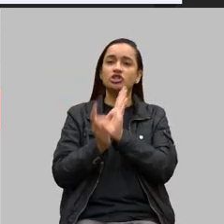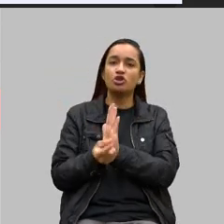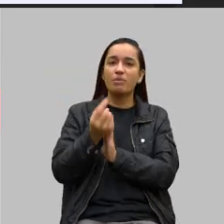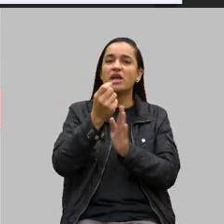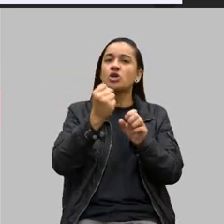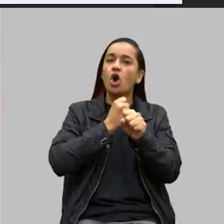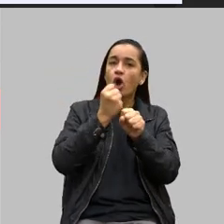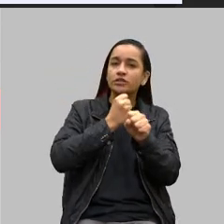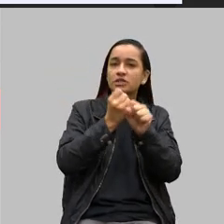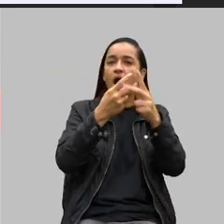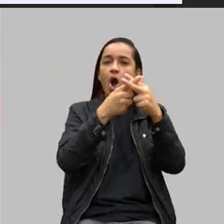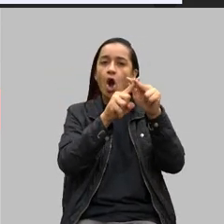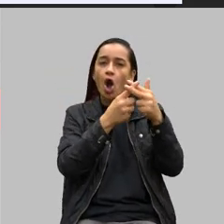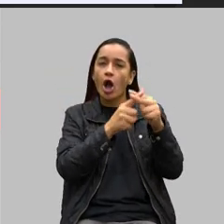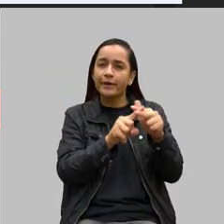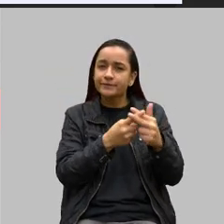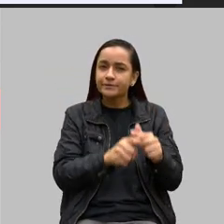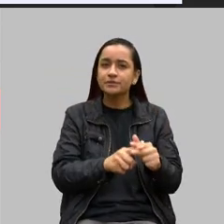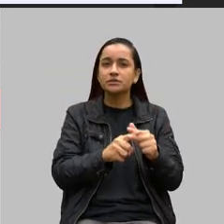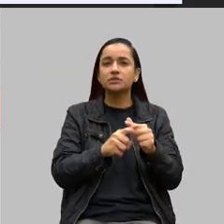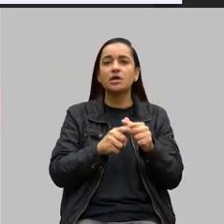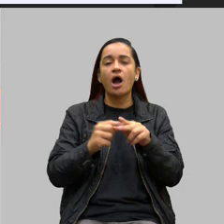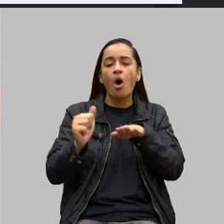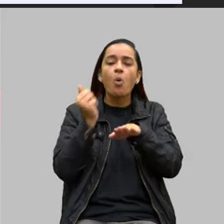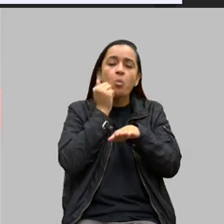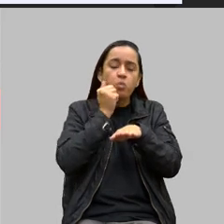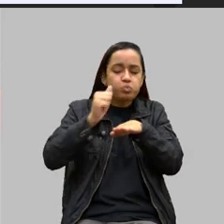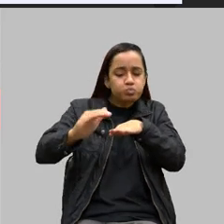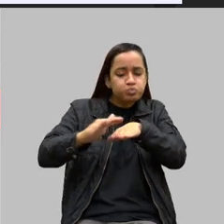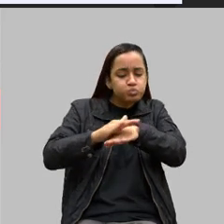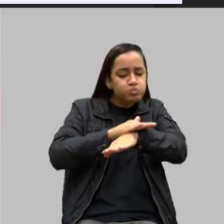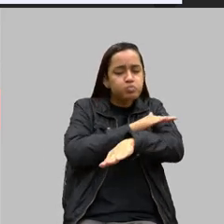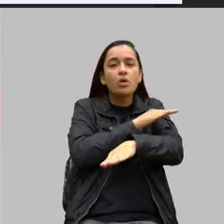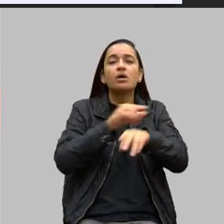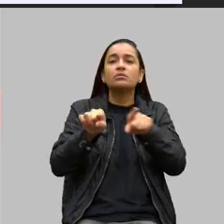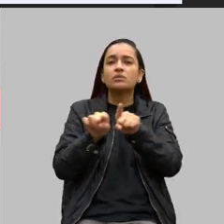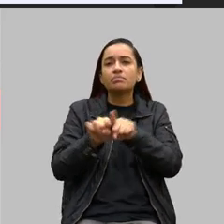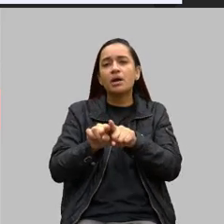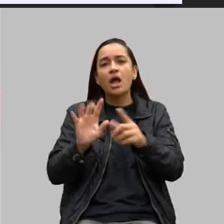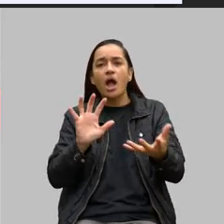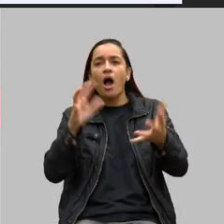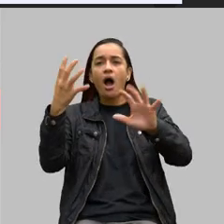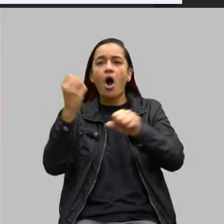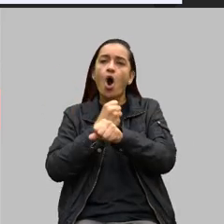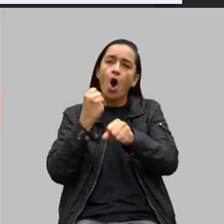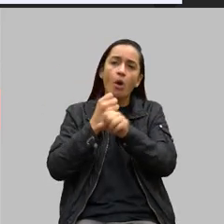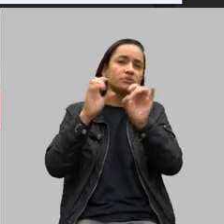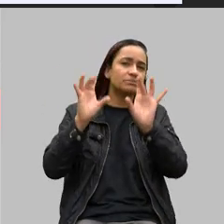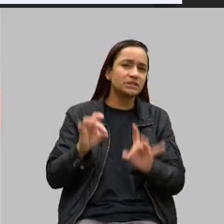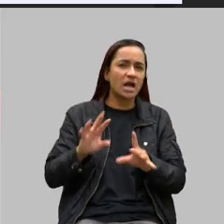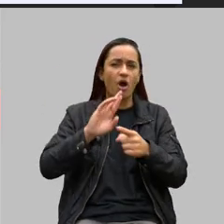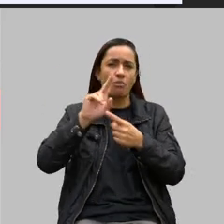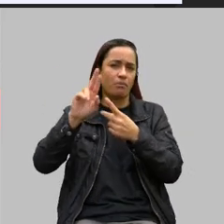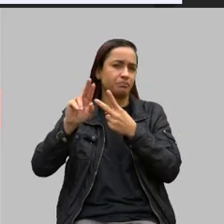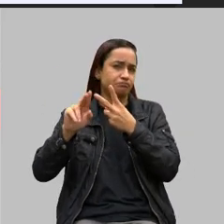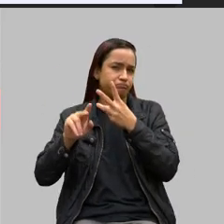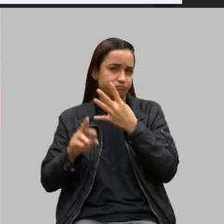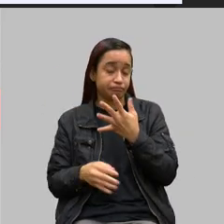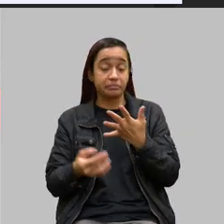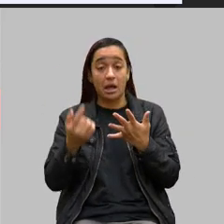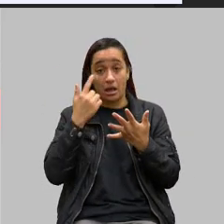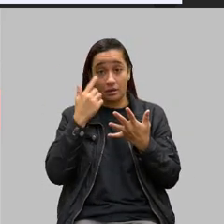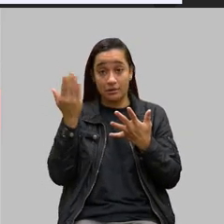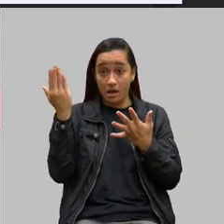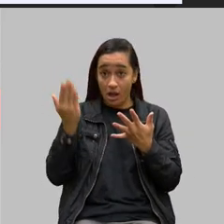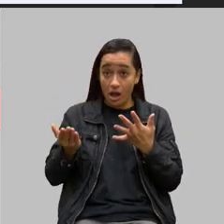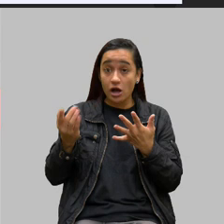né reforço de sinalização segurança recuperação de obras de arte especial e esses investimentos né como a gente tá aqui no início do ciclo